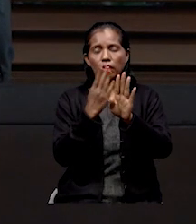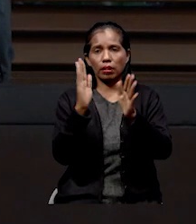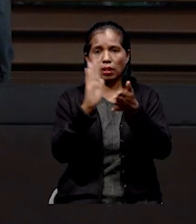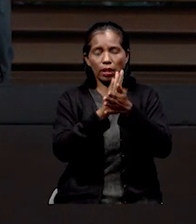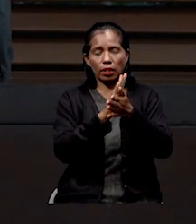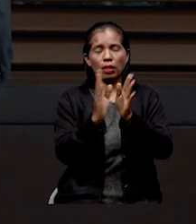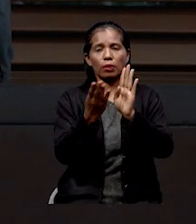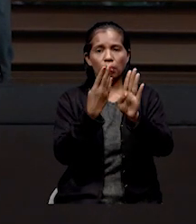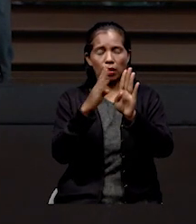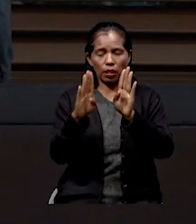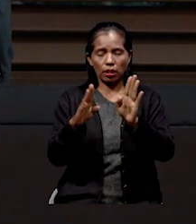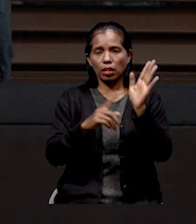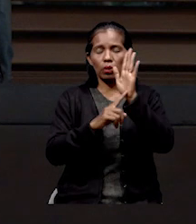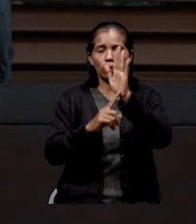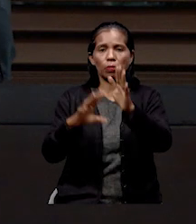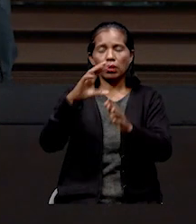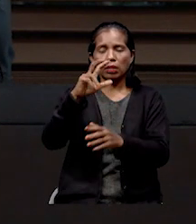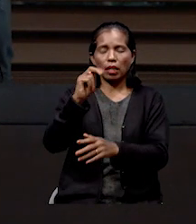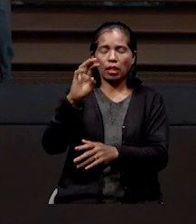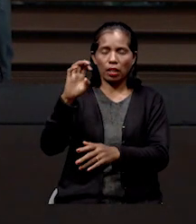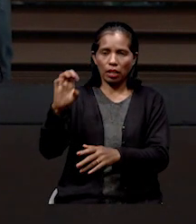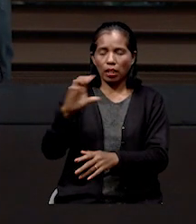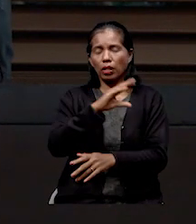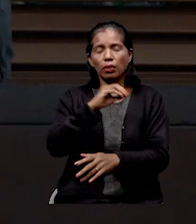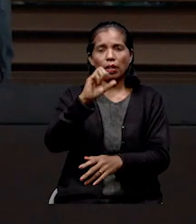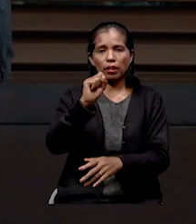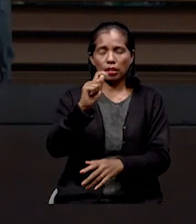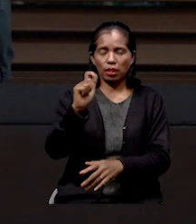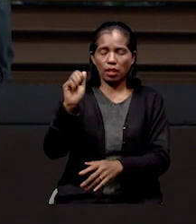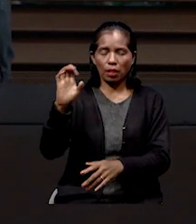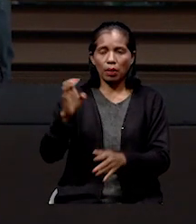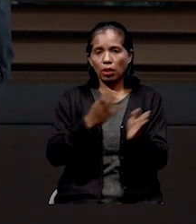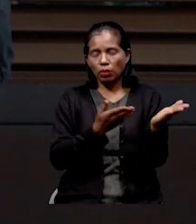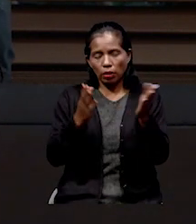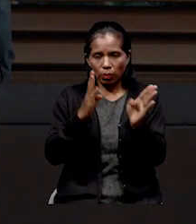CNE ou está para a tu lá processo lá hoje. E